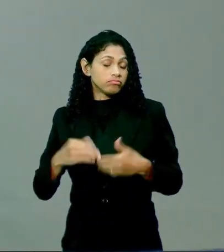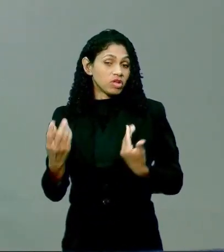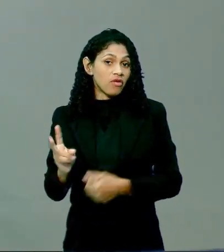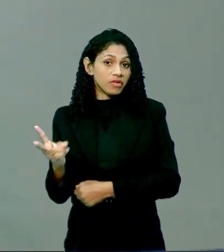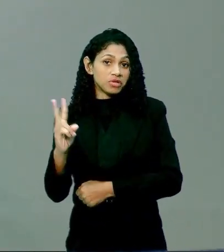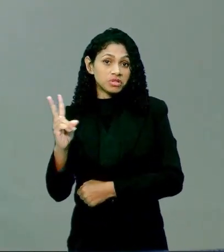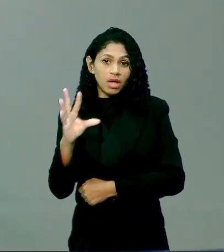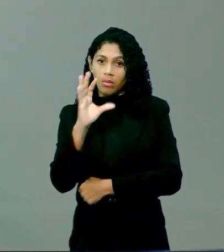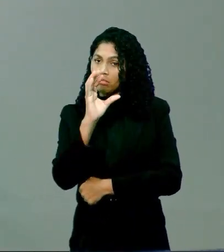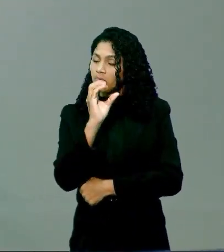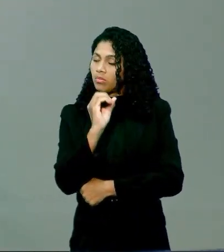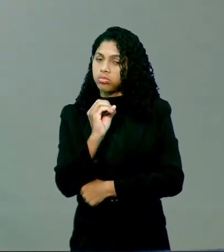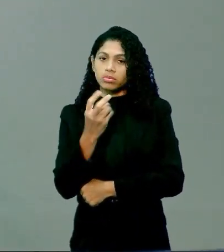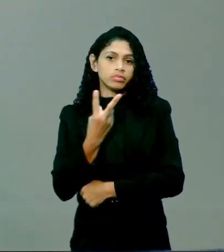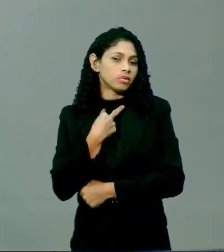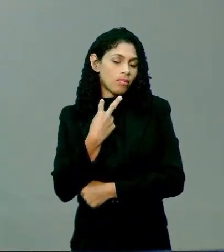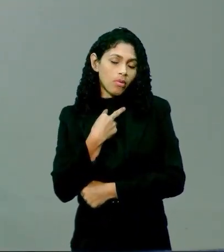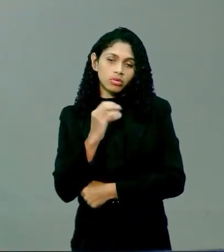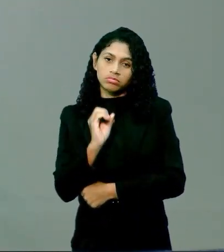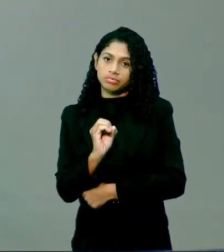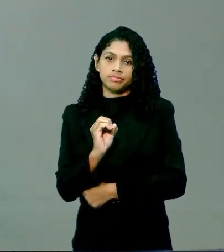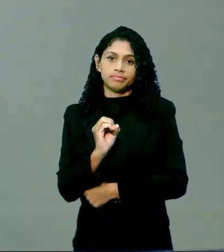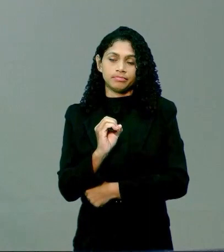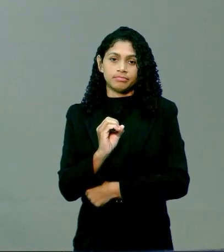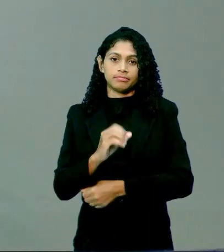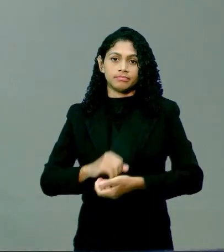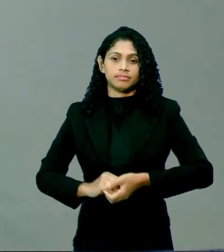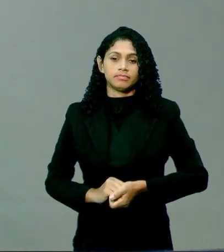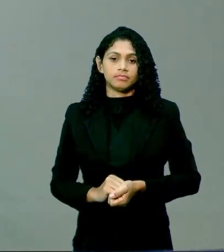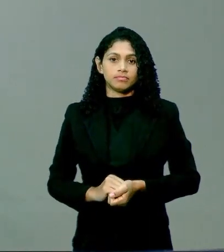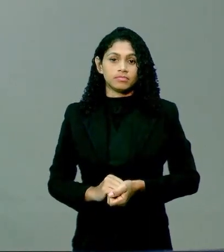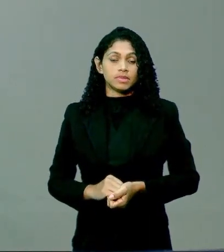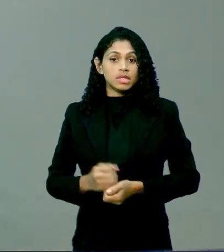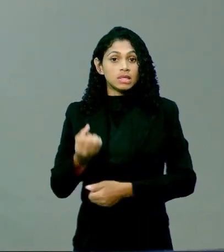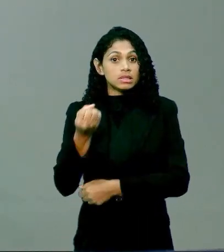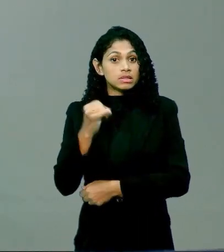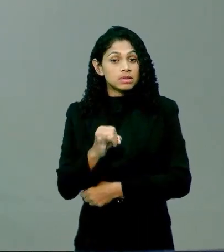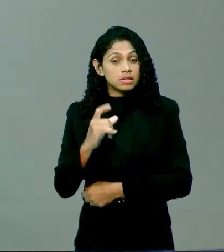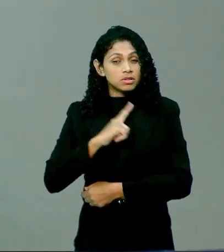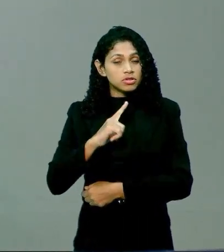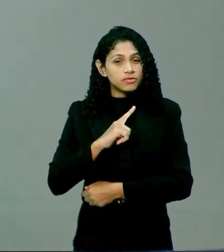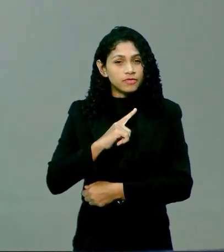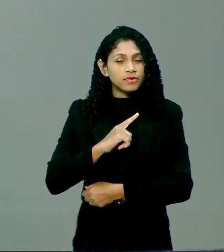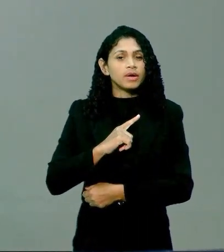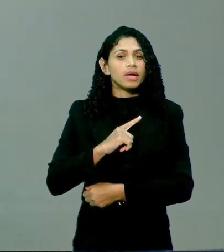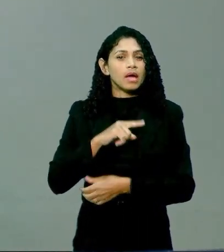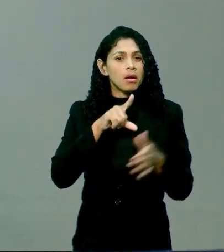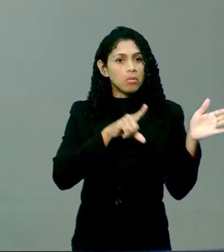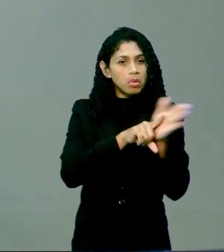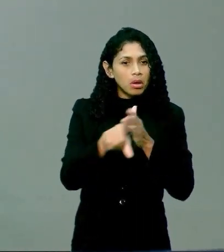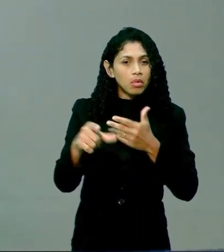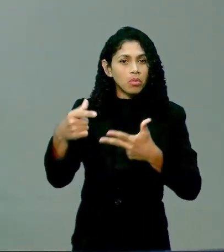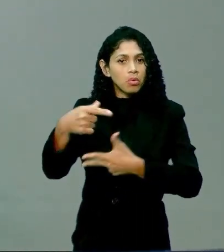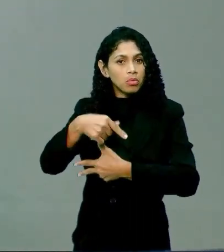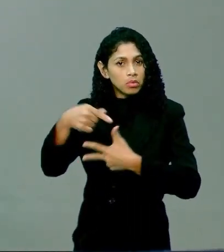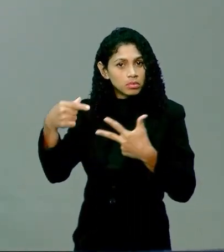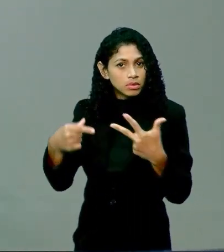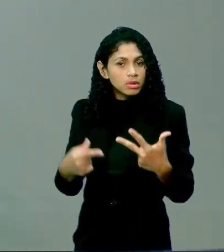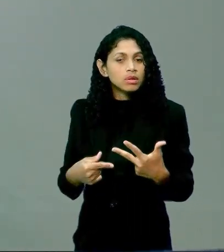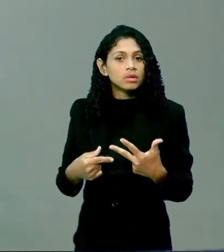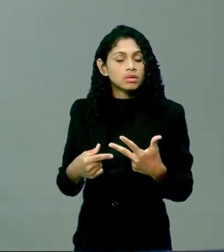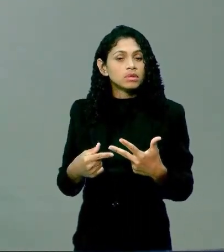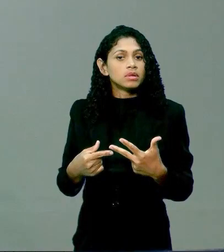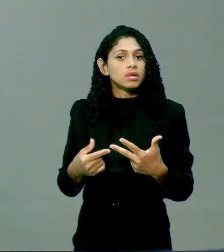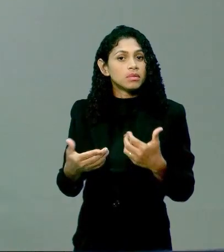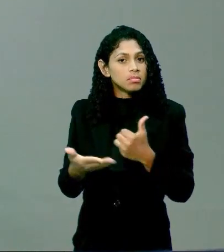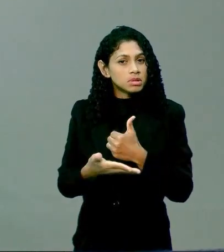assim também como a aceleração não pode ser nula. Caso venha cair uma questão que tem essas alternativas, já podem desconsiderar sem